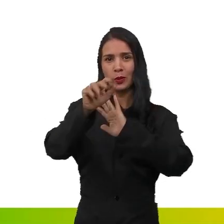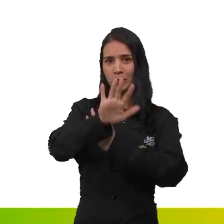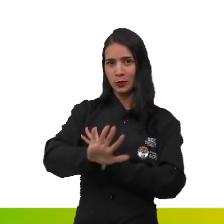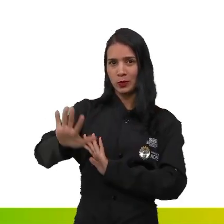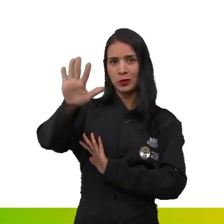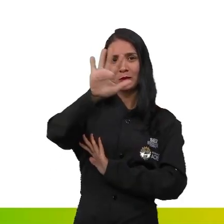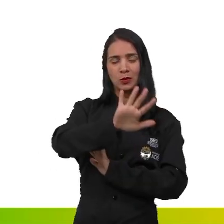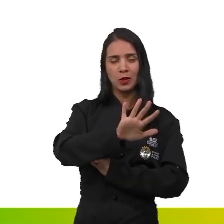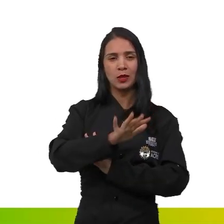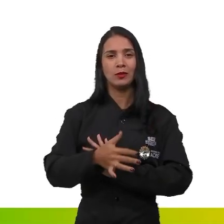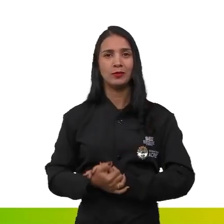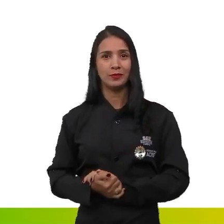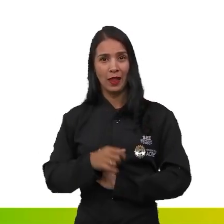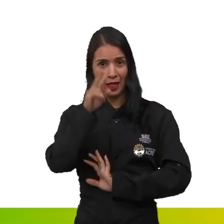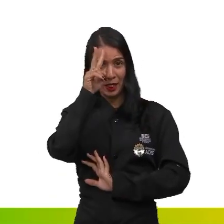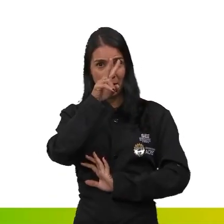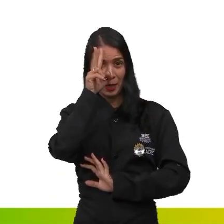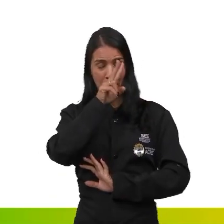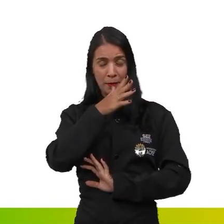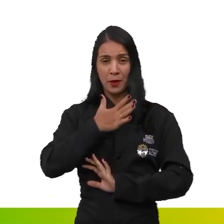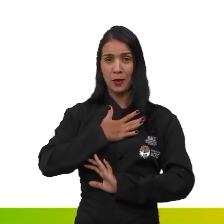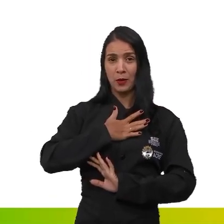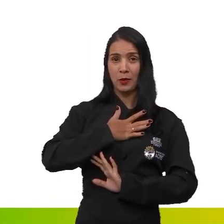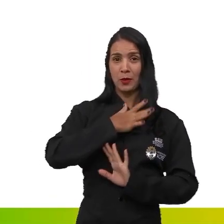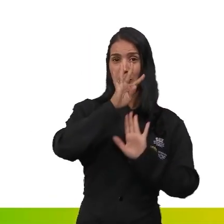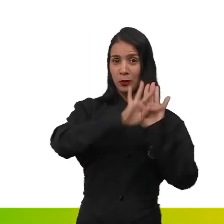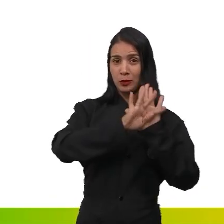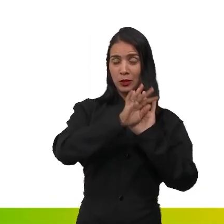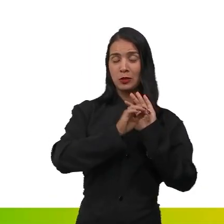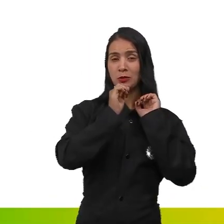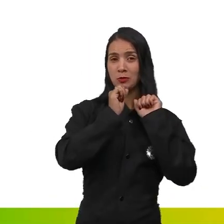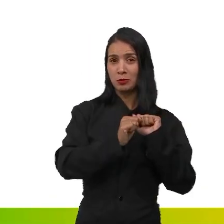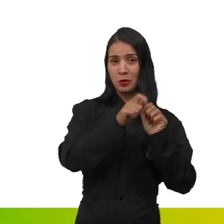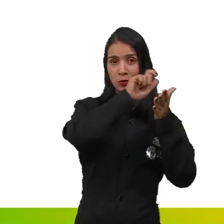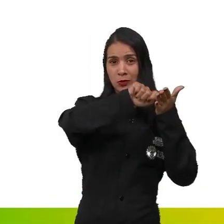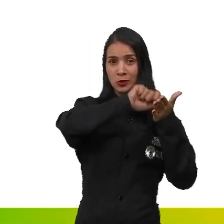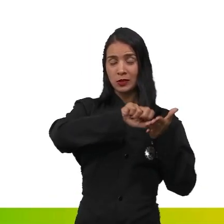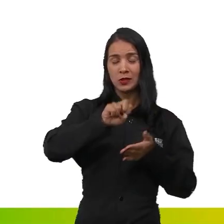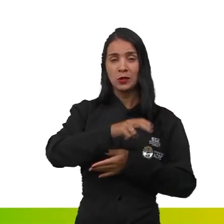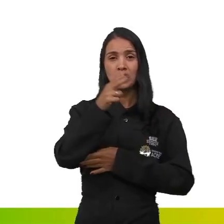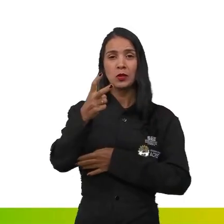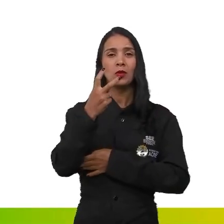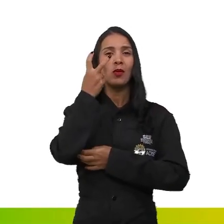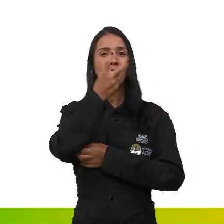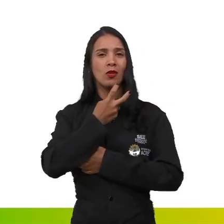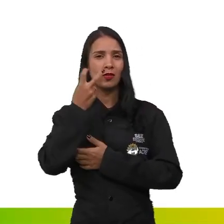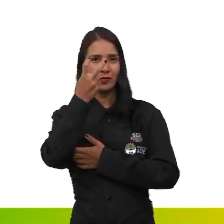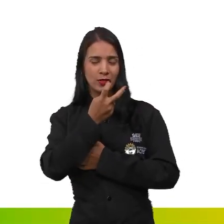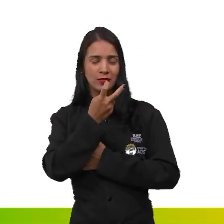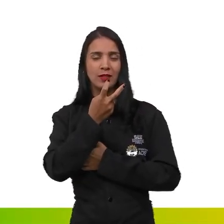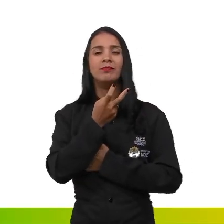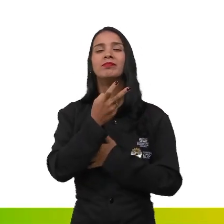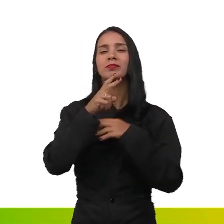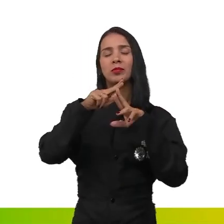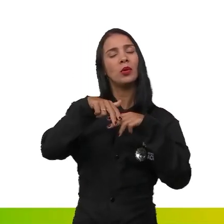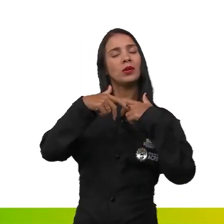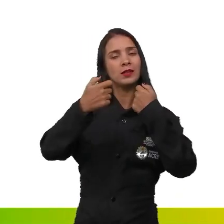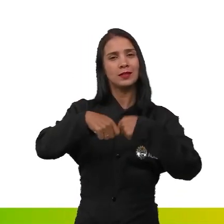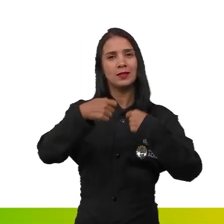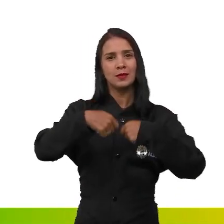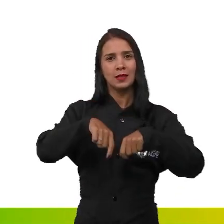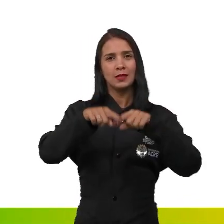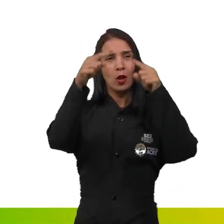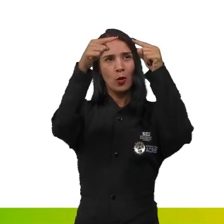texto, lembrando que o meu texto pode ser verbal ou não verbal. Então, quanto mais um texto é coerente,